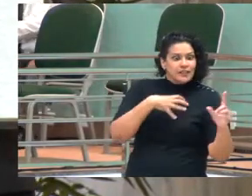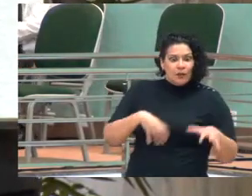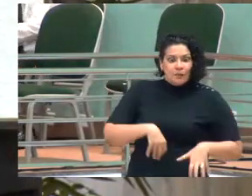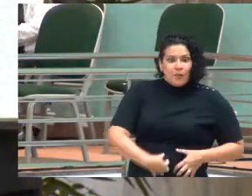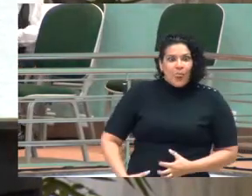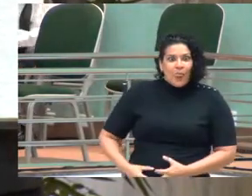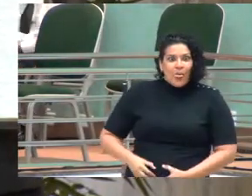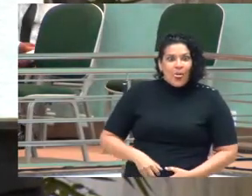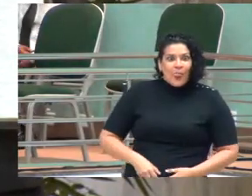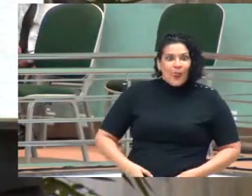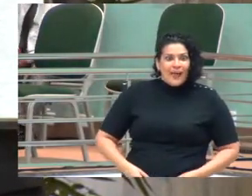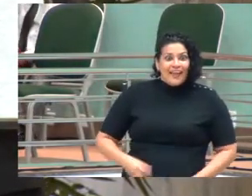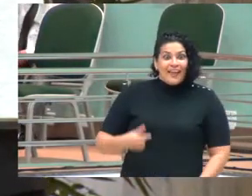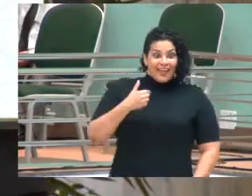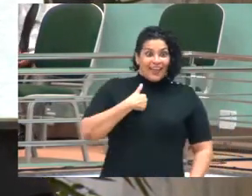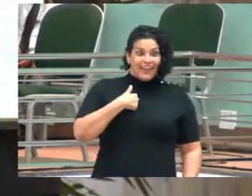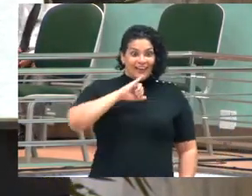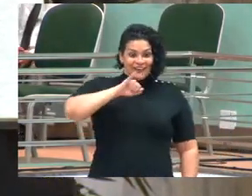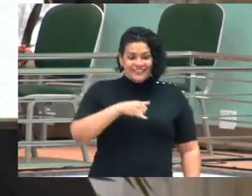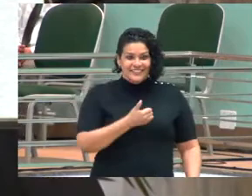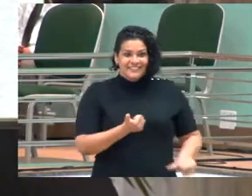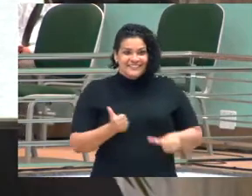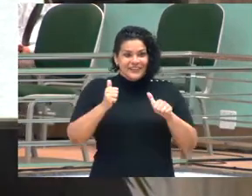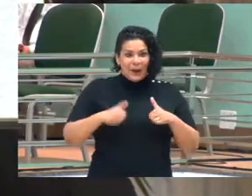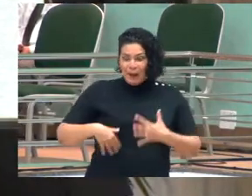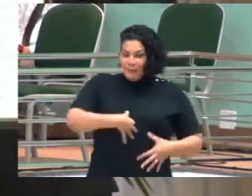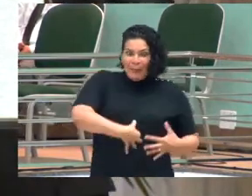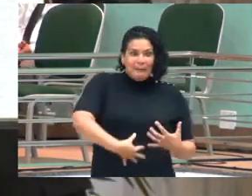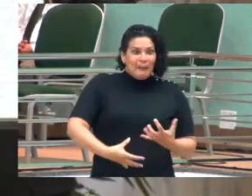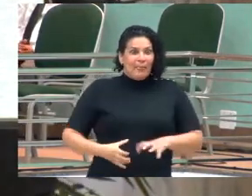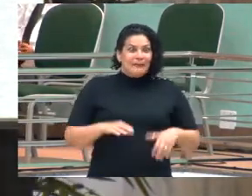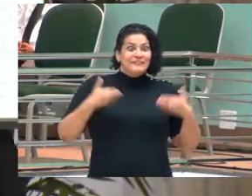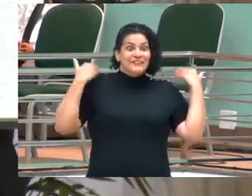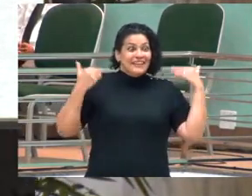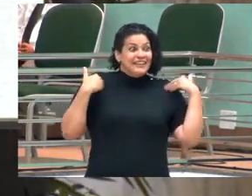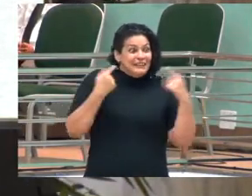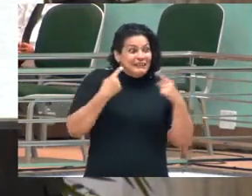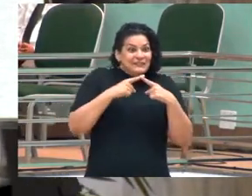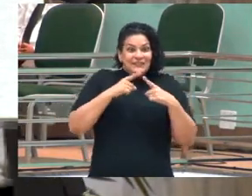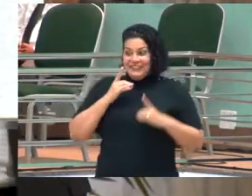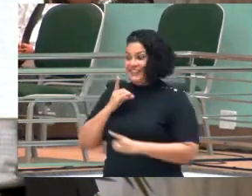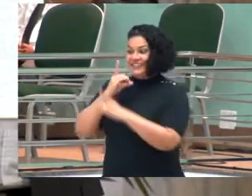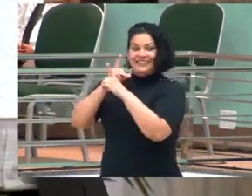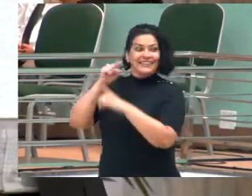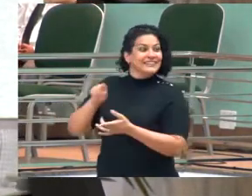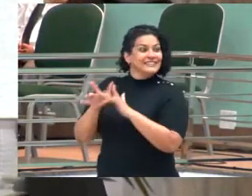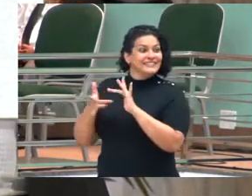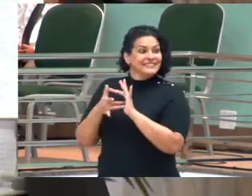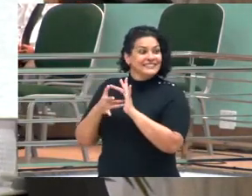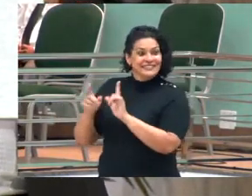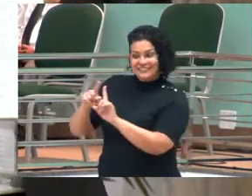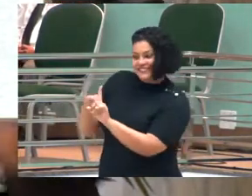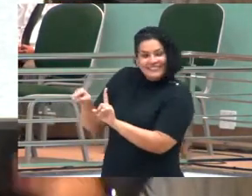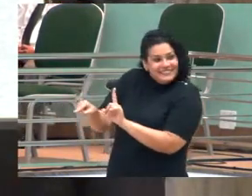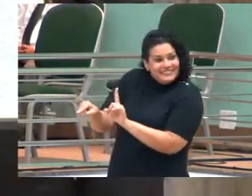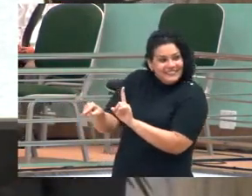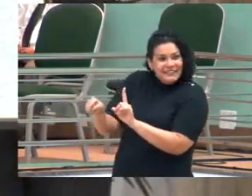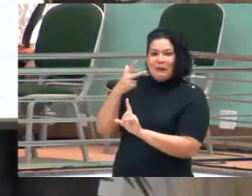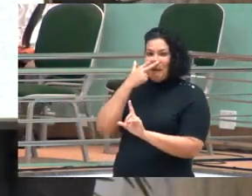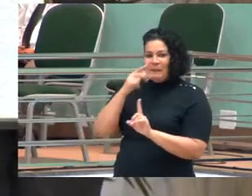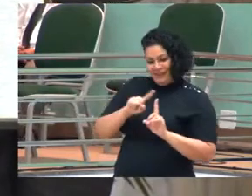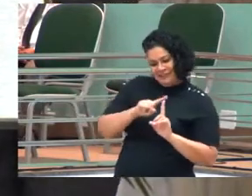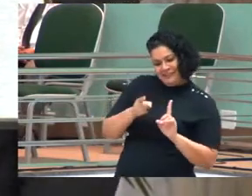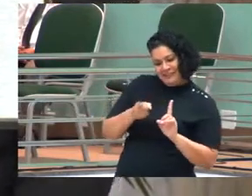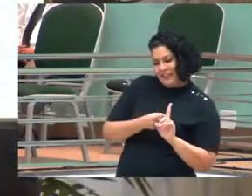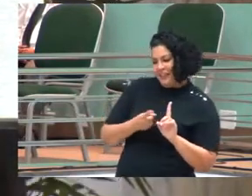nasci. Eu, João, nasci. Todos queriam colocar o meu nome de Zacarias. Ao 8º dia